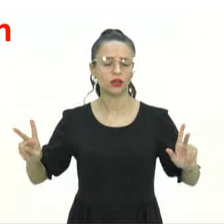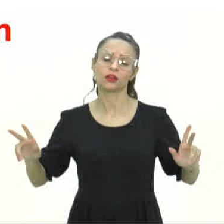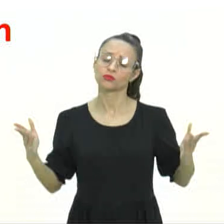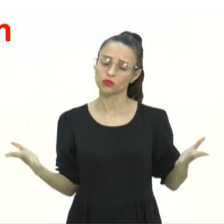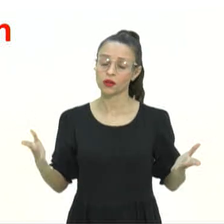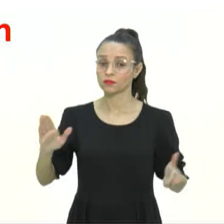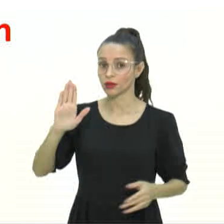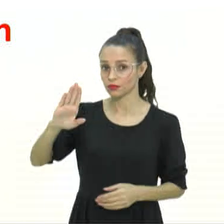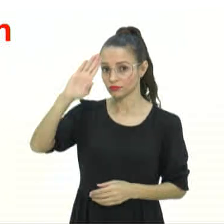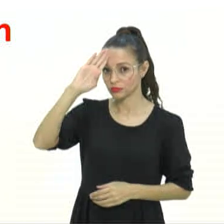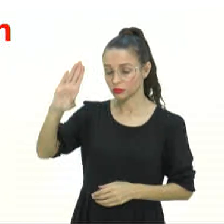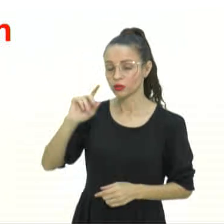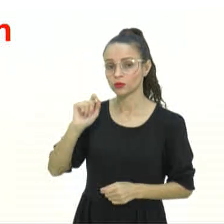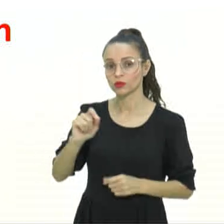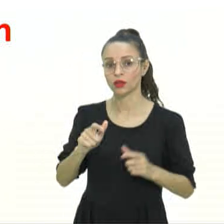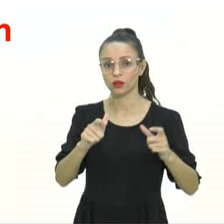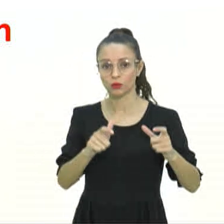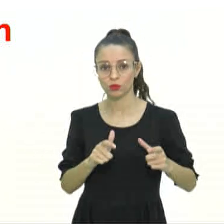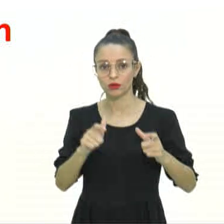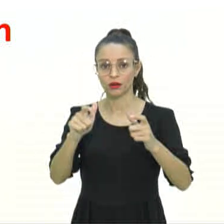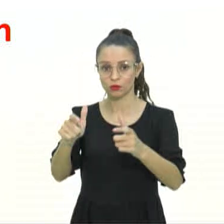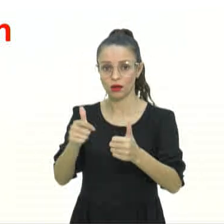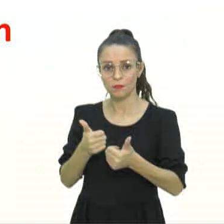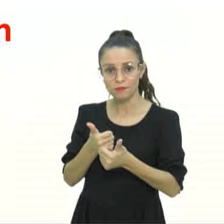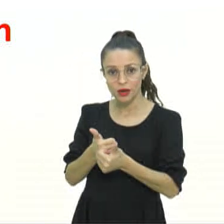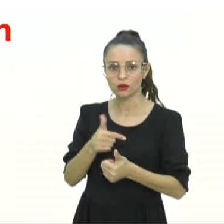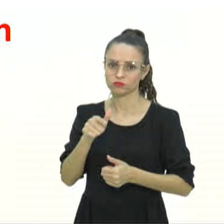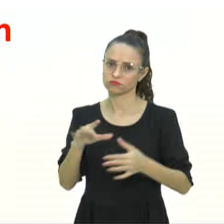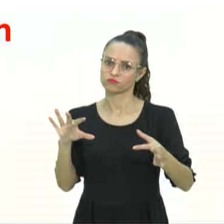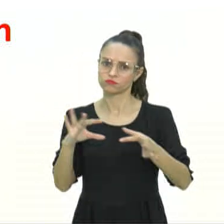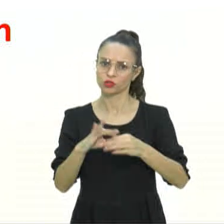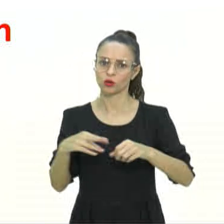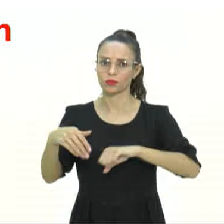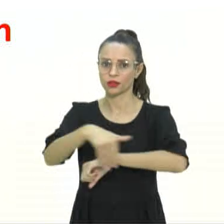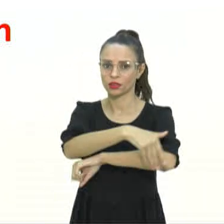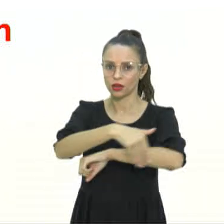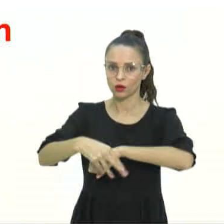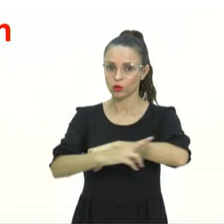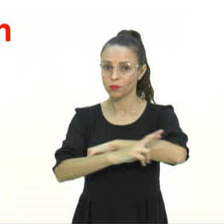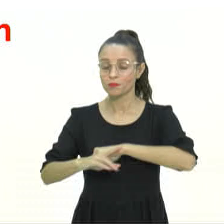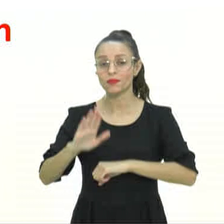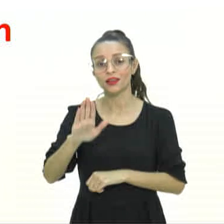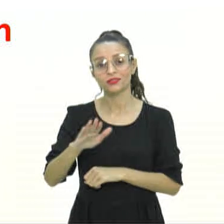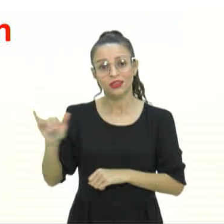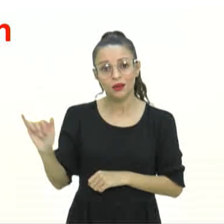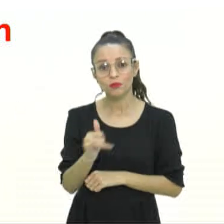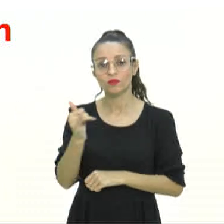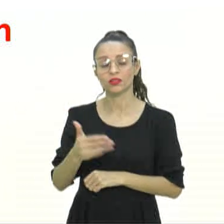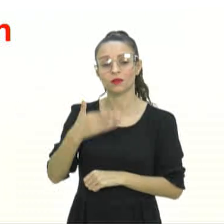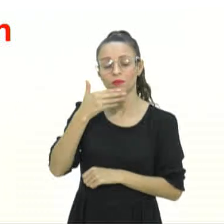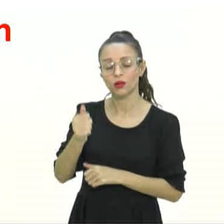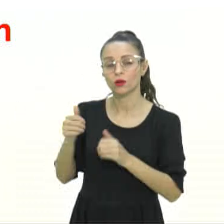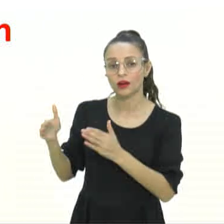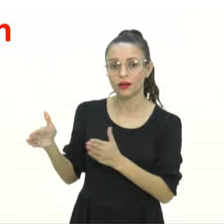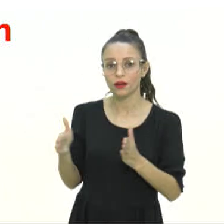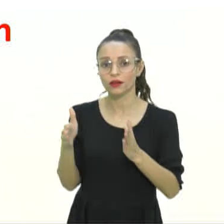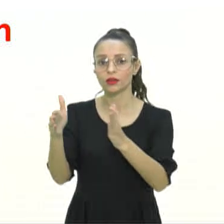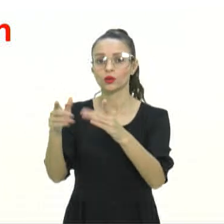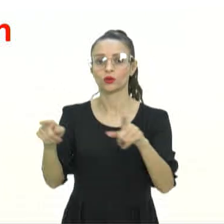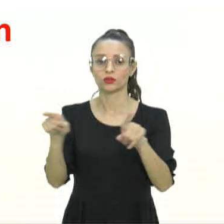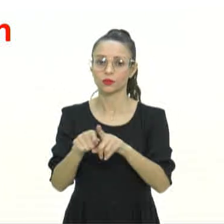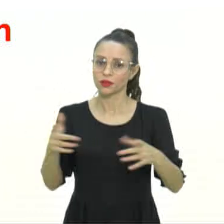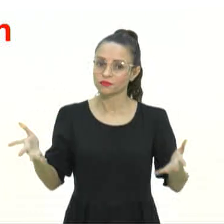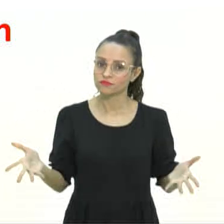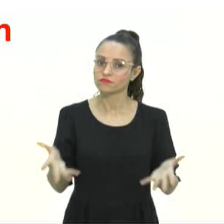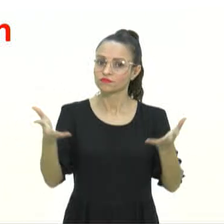prioridade para pequenas distâncias, o rodoviário, aproveitar melhor os rios como vias de circulação e